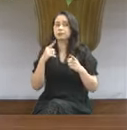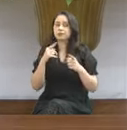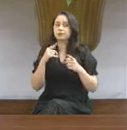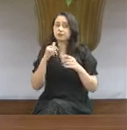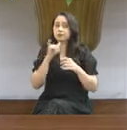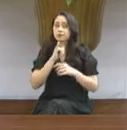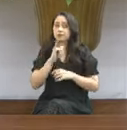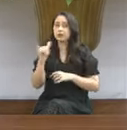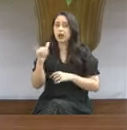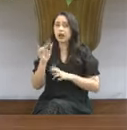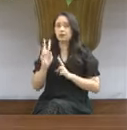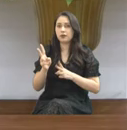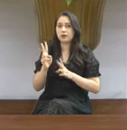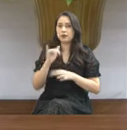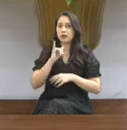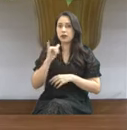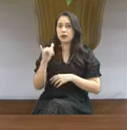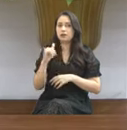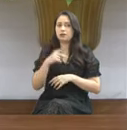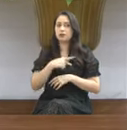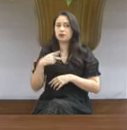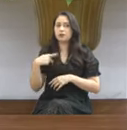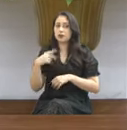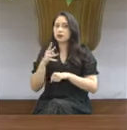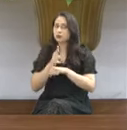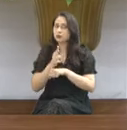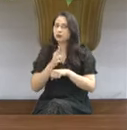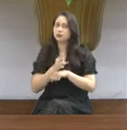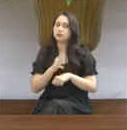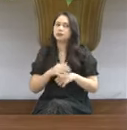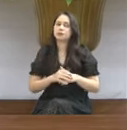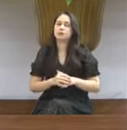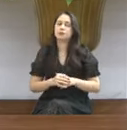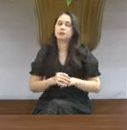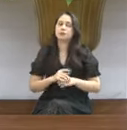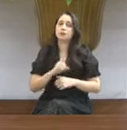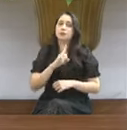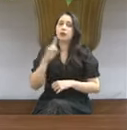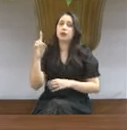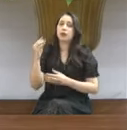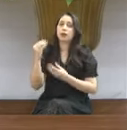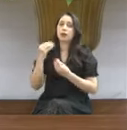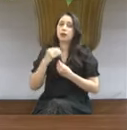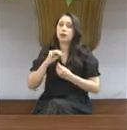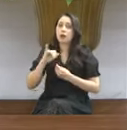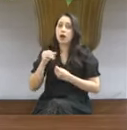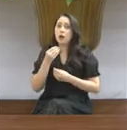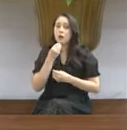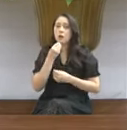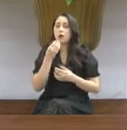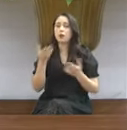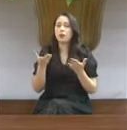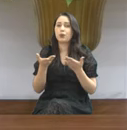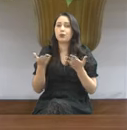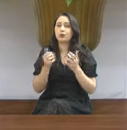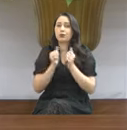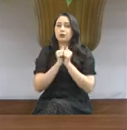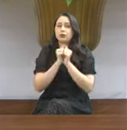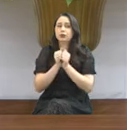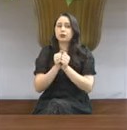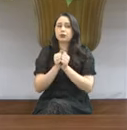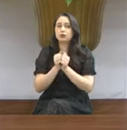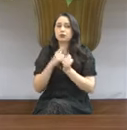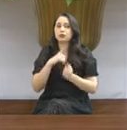avisando o pastor Paulo por meio do zap aonde eu estou. E Deus me deu a oportunidade de estar com os irmãos.